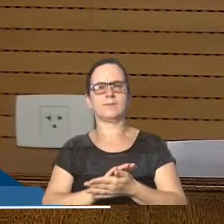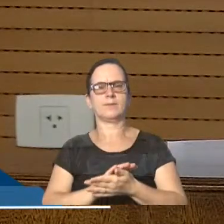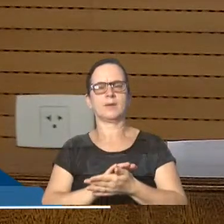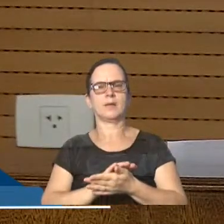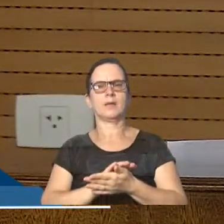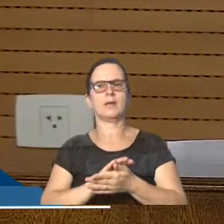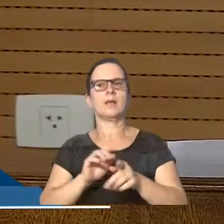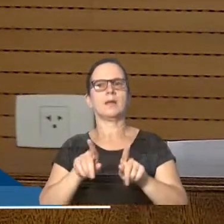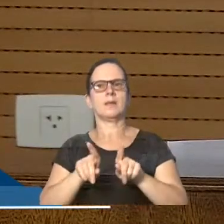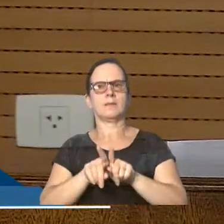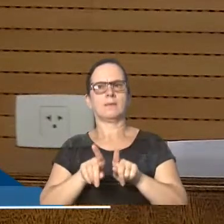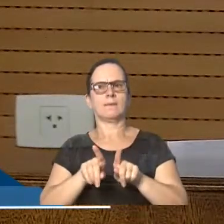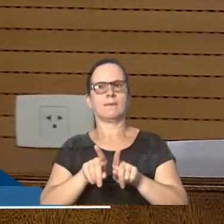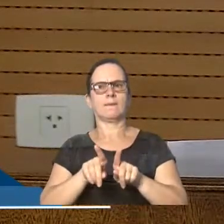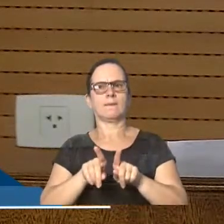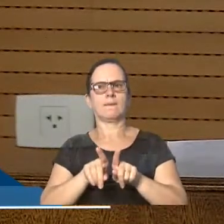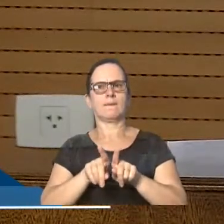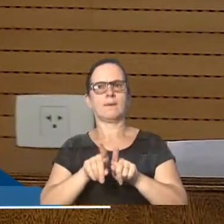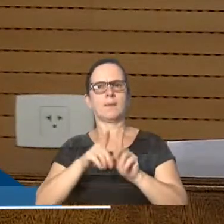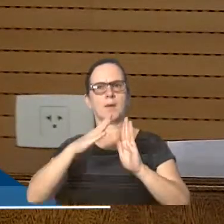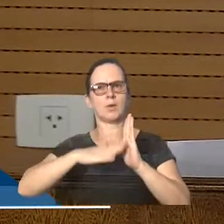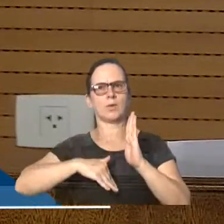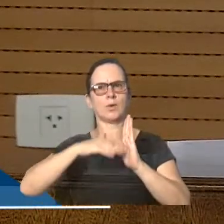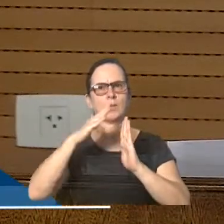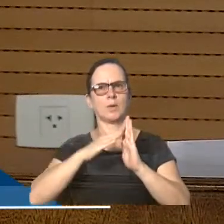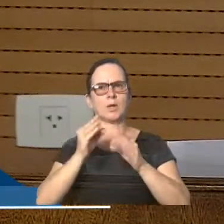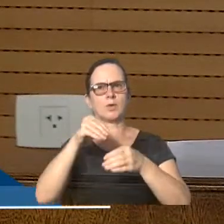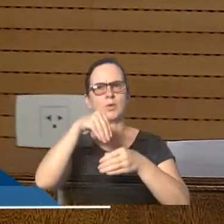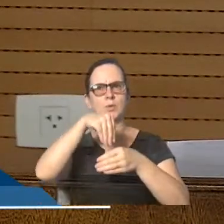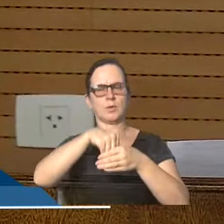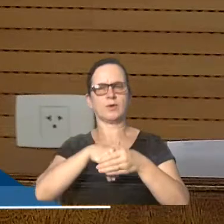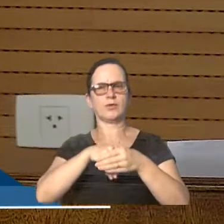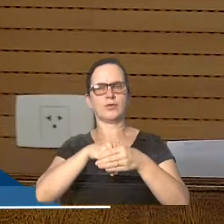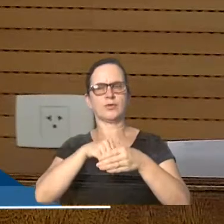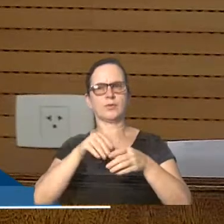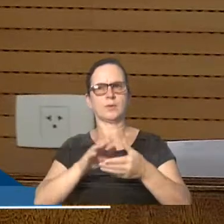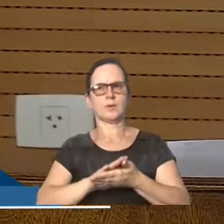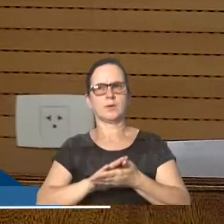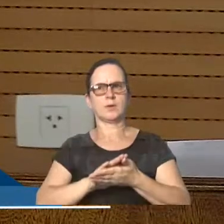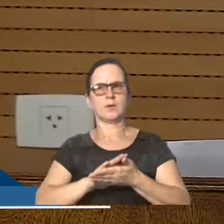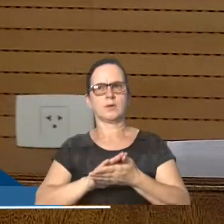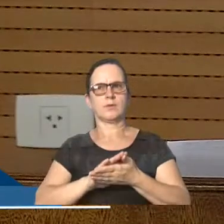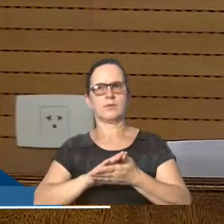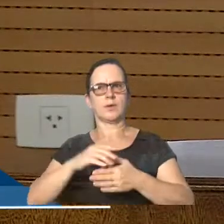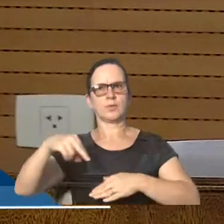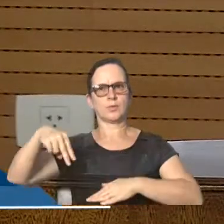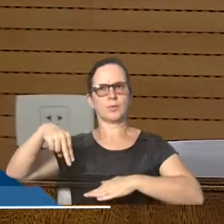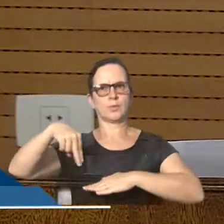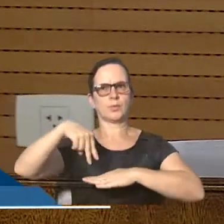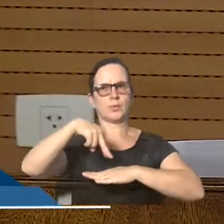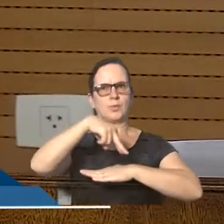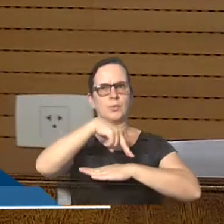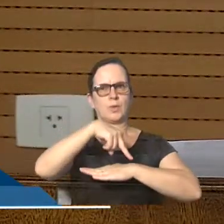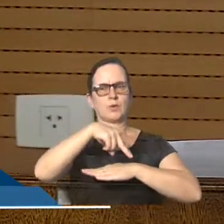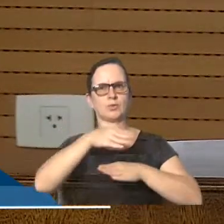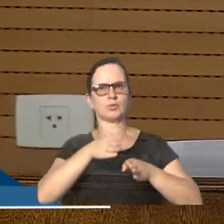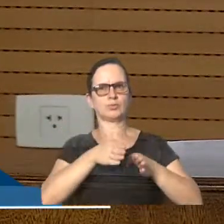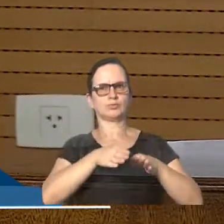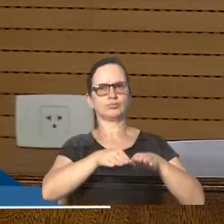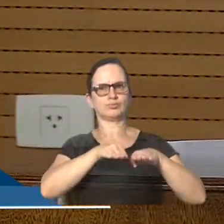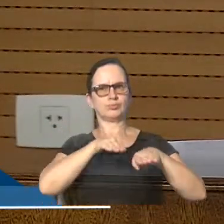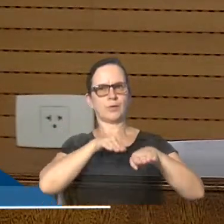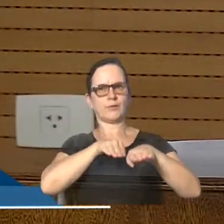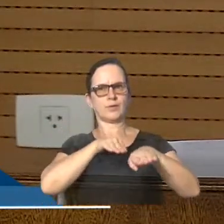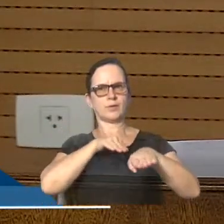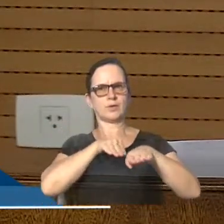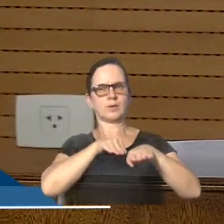pintura estratigráfica, incluindo a colocação de faixa de pedestre, faixa de estacionamento, demarcação